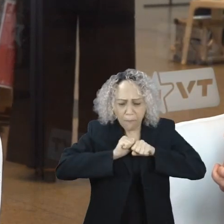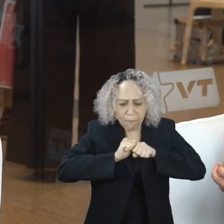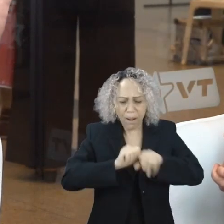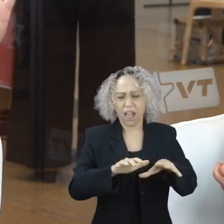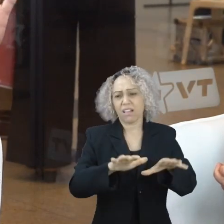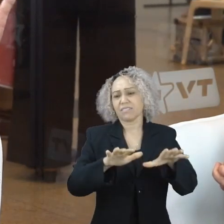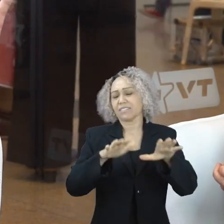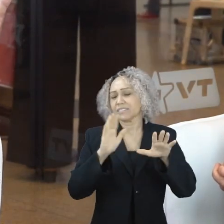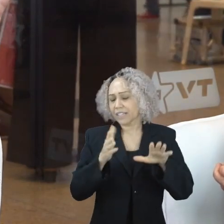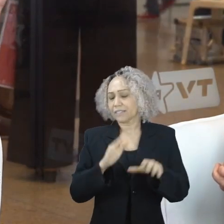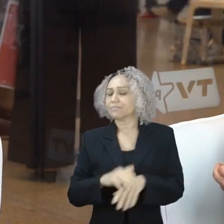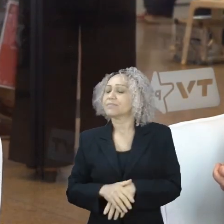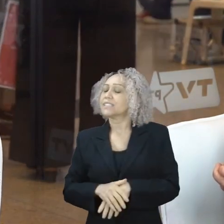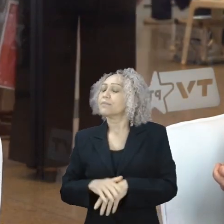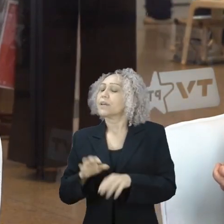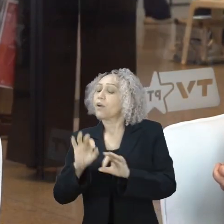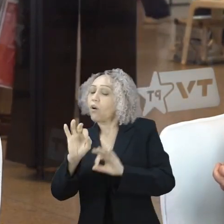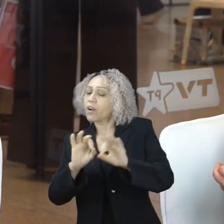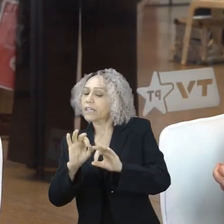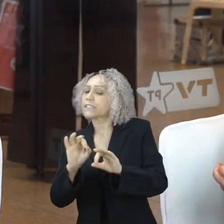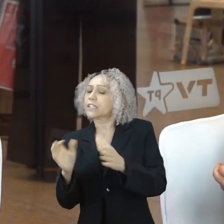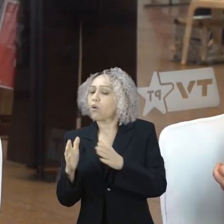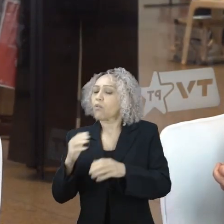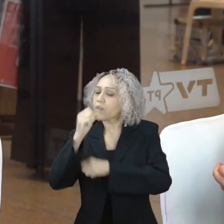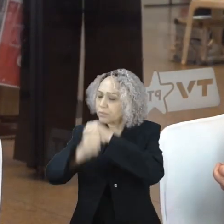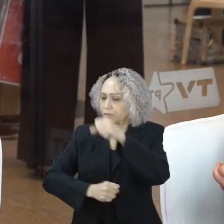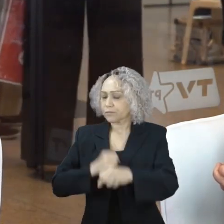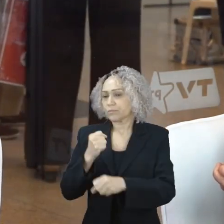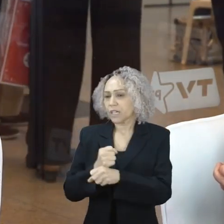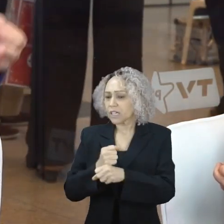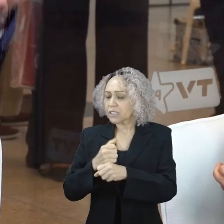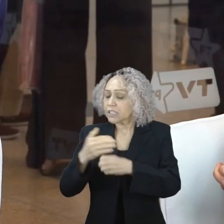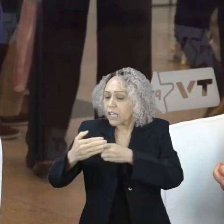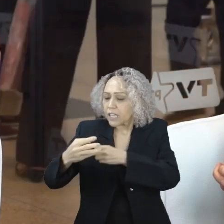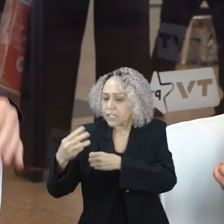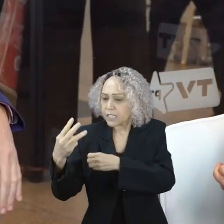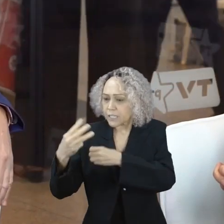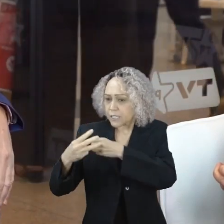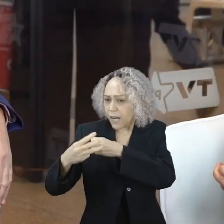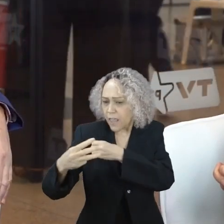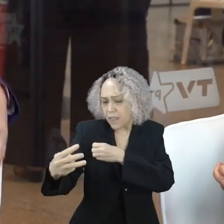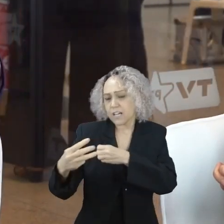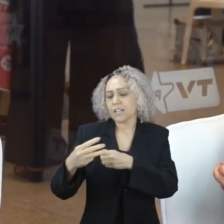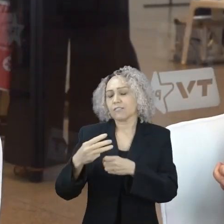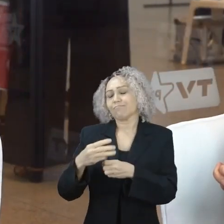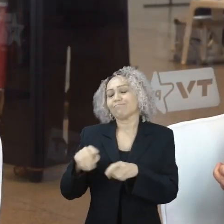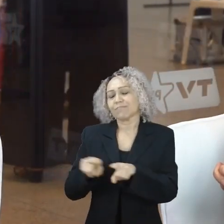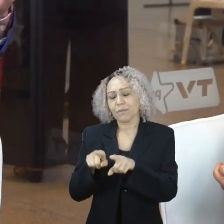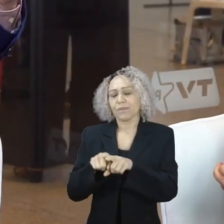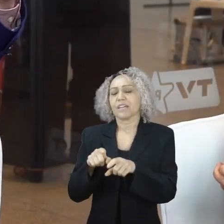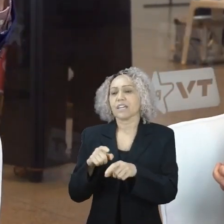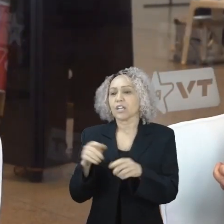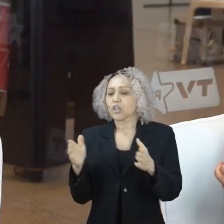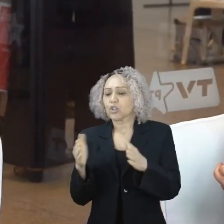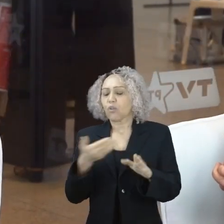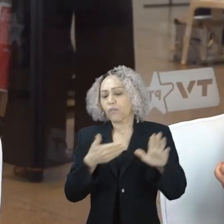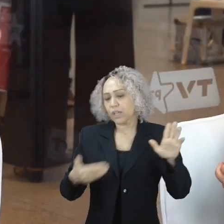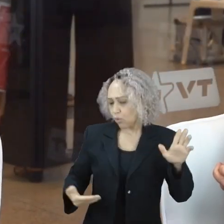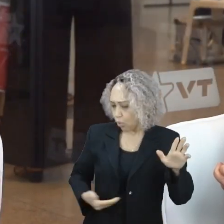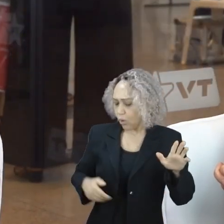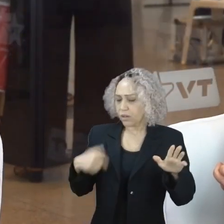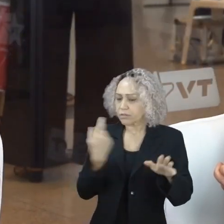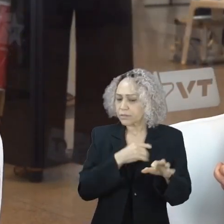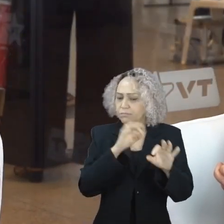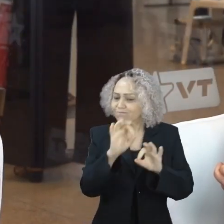nos próximos 3 anos, ok? E ao mesmo tempo, falou, por que não fazer uma, chamar todos os pré-candidatos